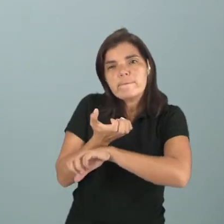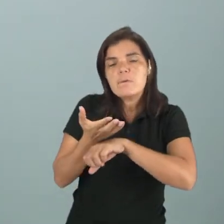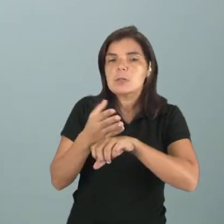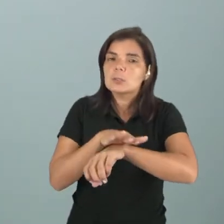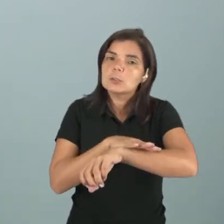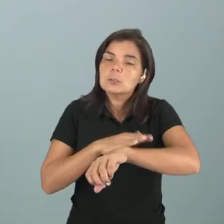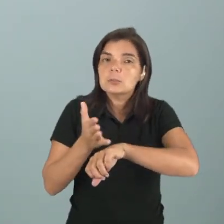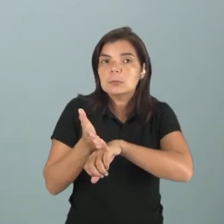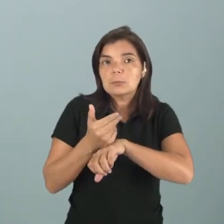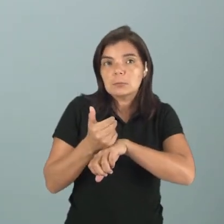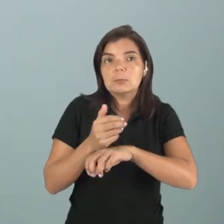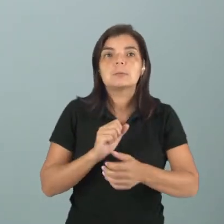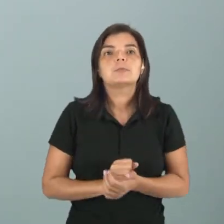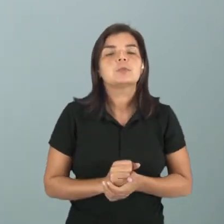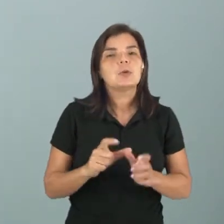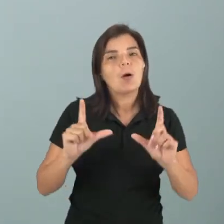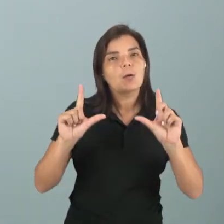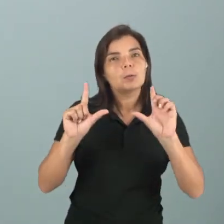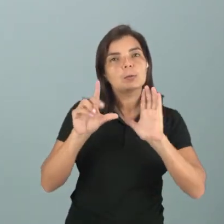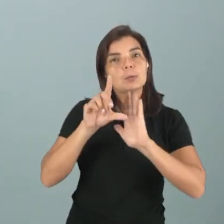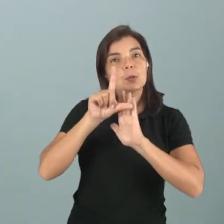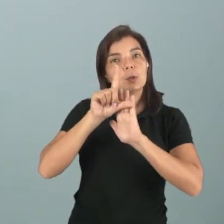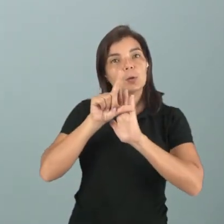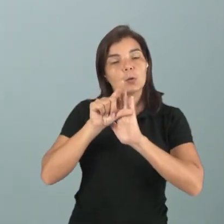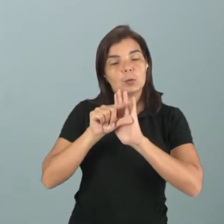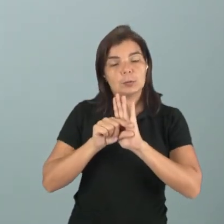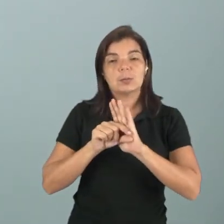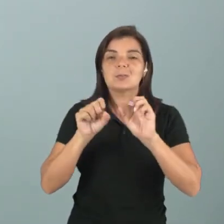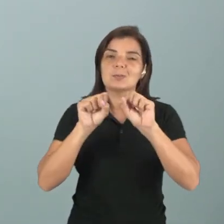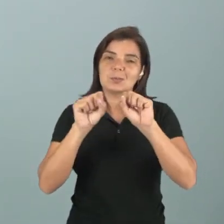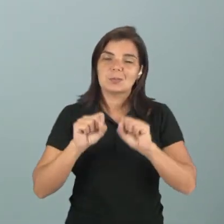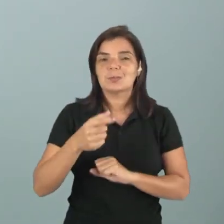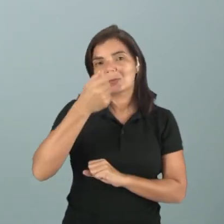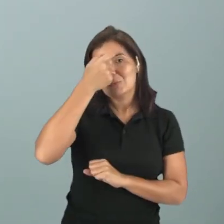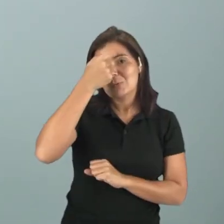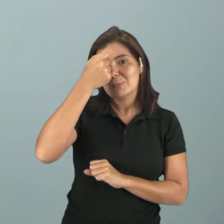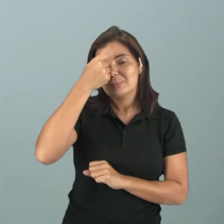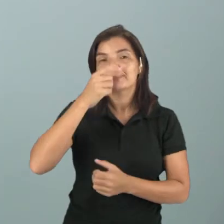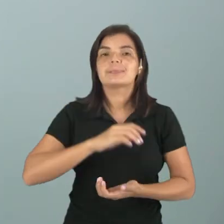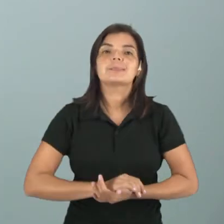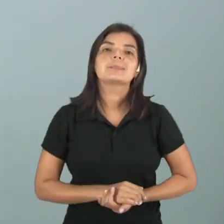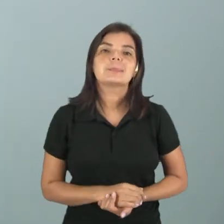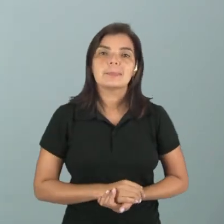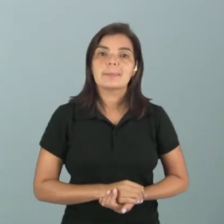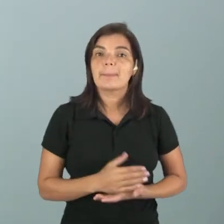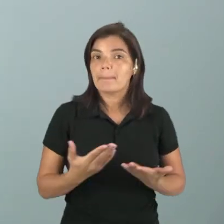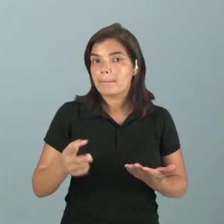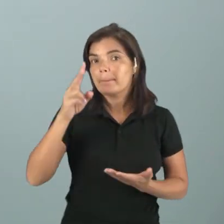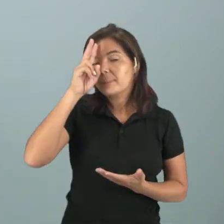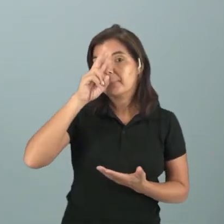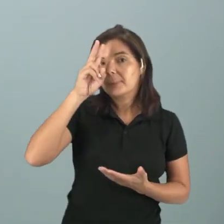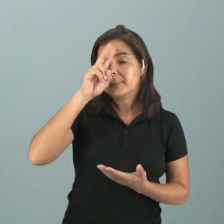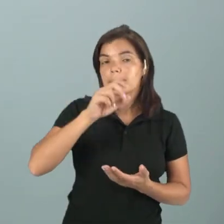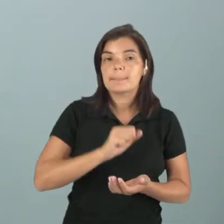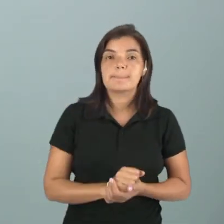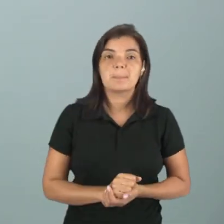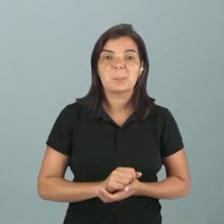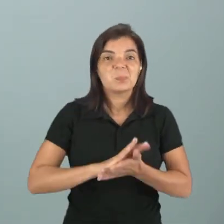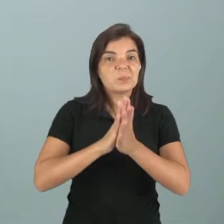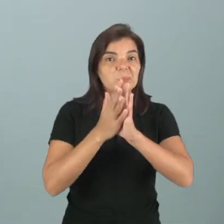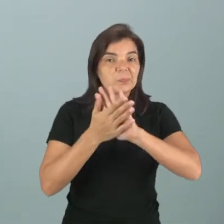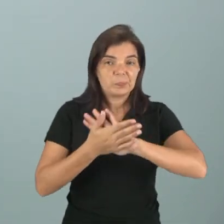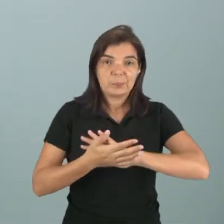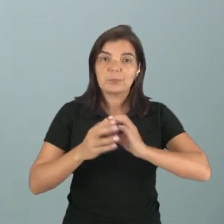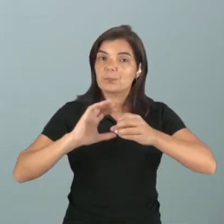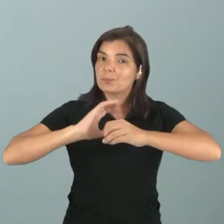o envelhecimento precoce da pele e, consequentemente, a redução da eficiência do sistema imunológico. Lembra que eu falei para vocês que a destruição da